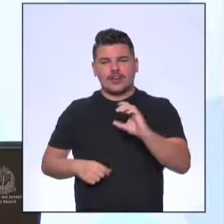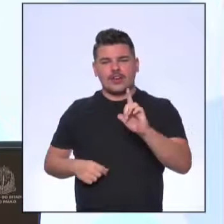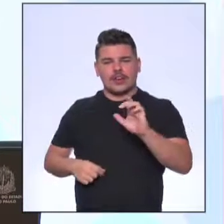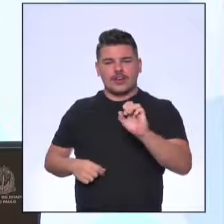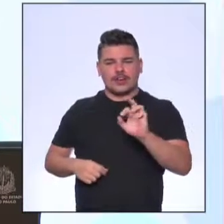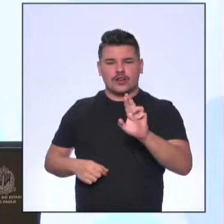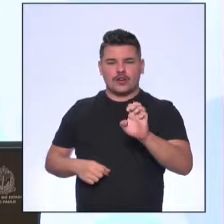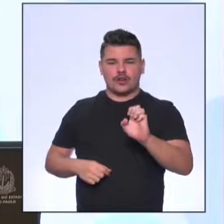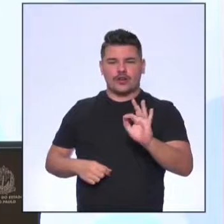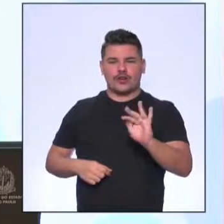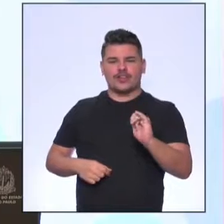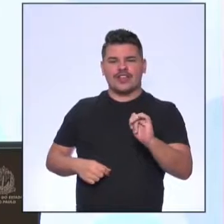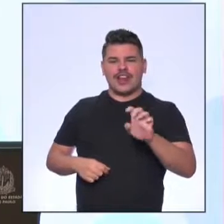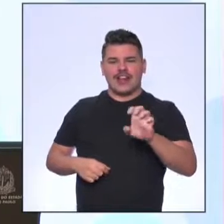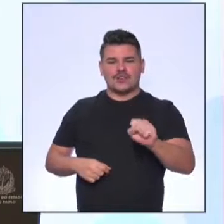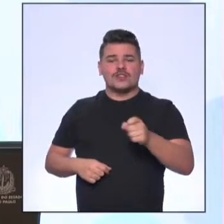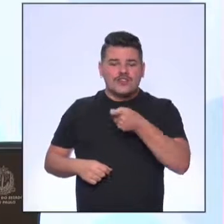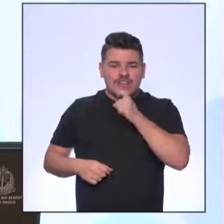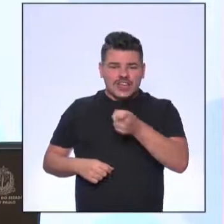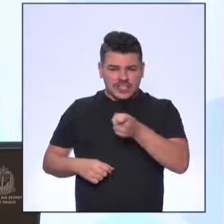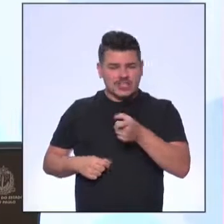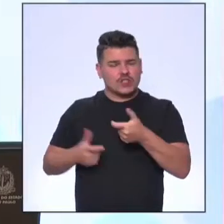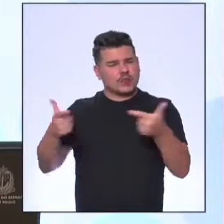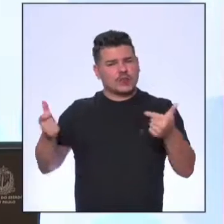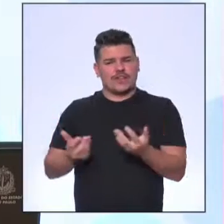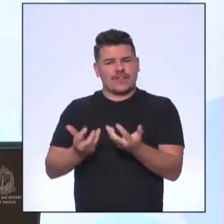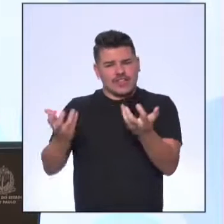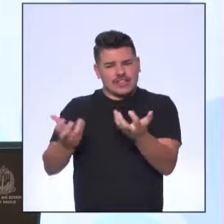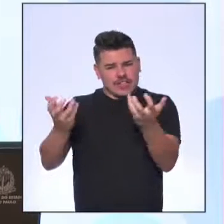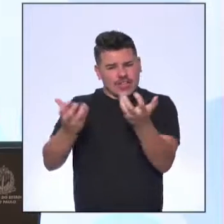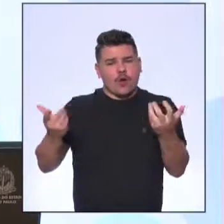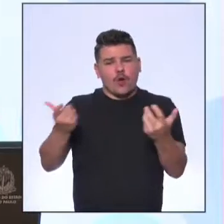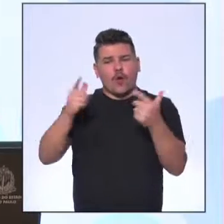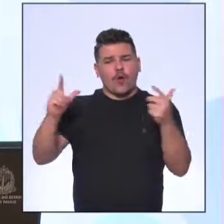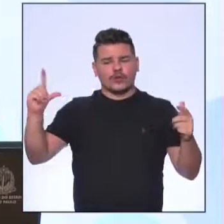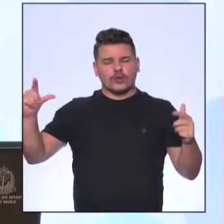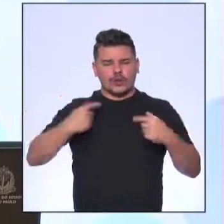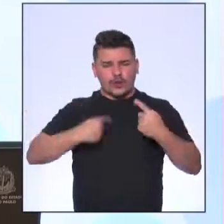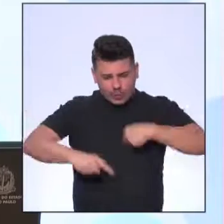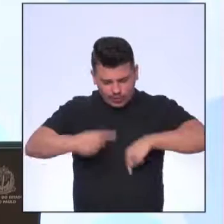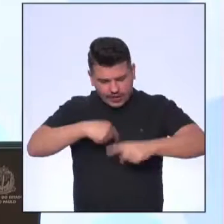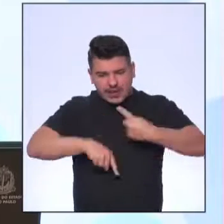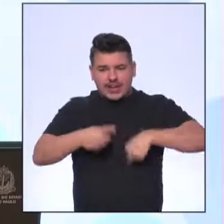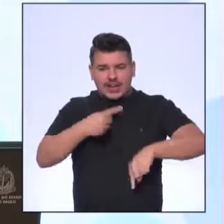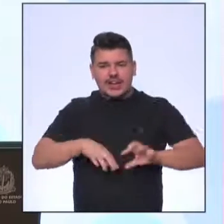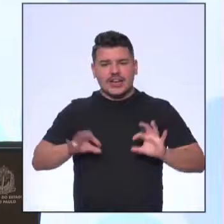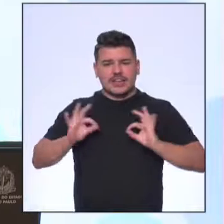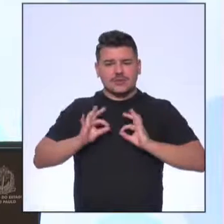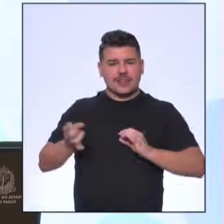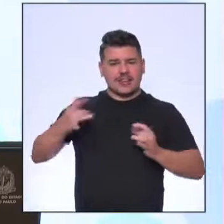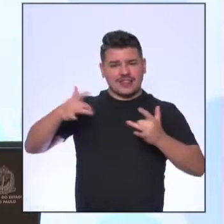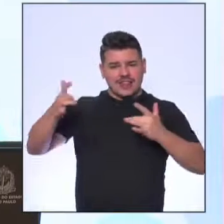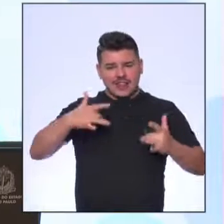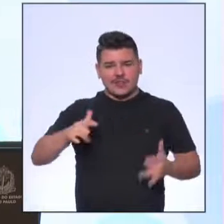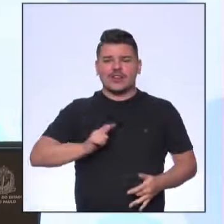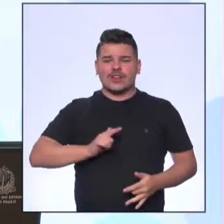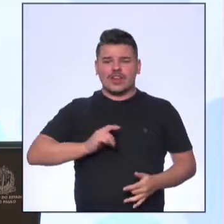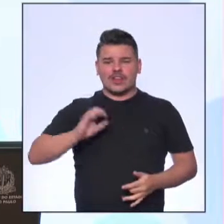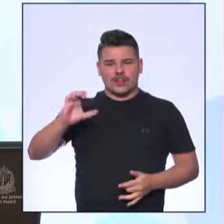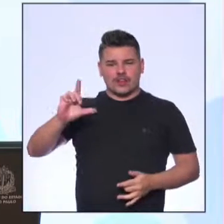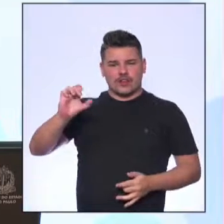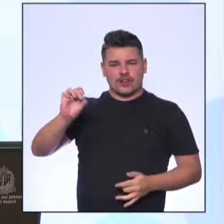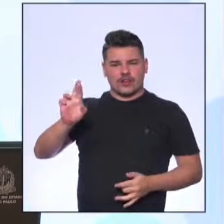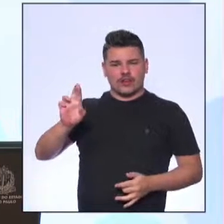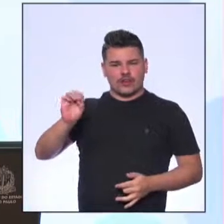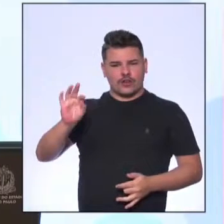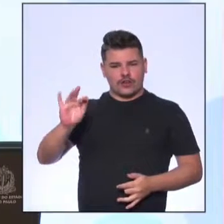tá? Tanto os nossos vegetais como alguns micro-organismos também que possuem clorofila, né? Então, mesmo seres